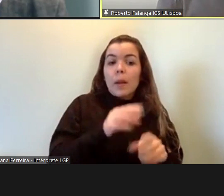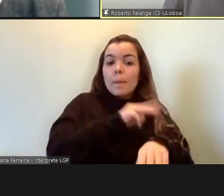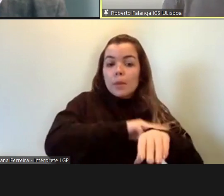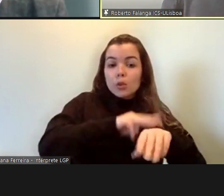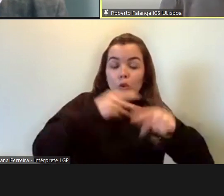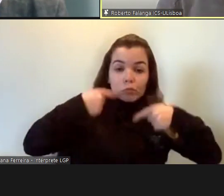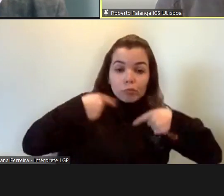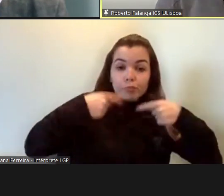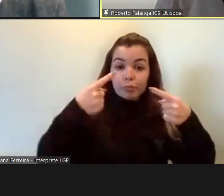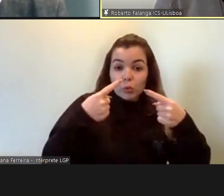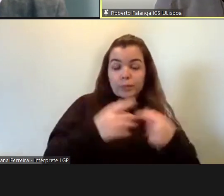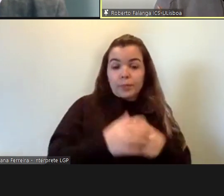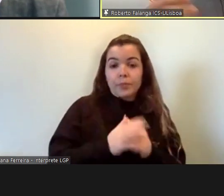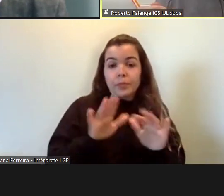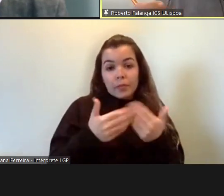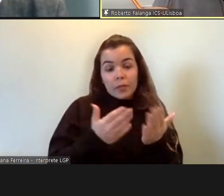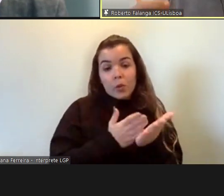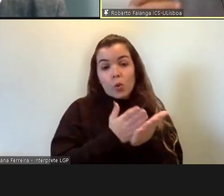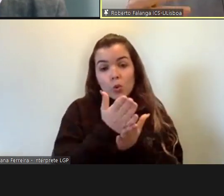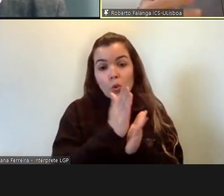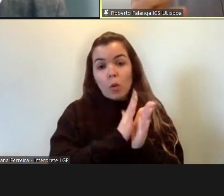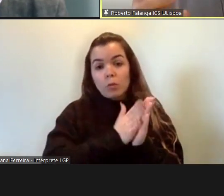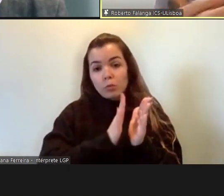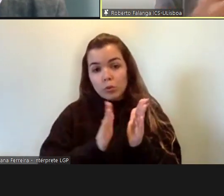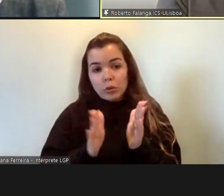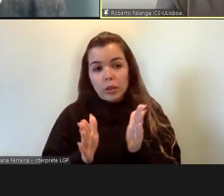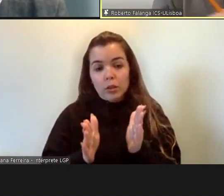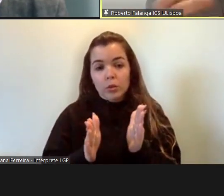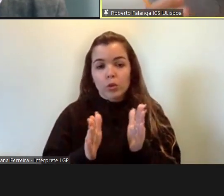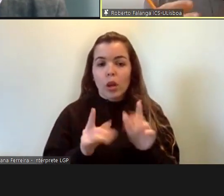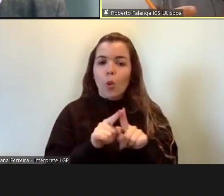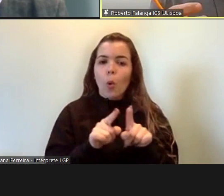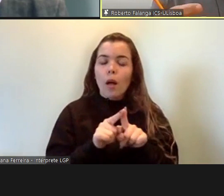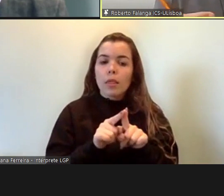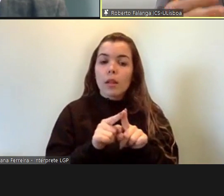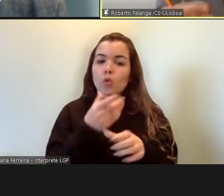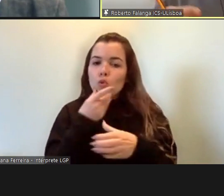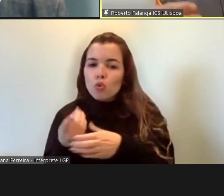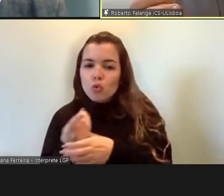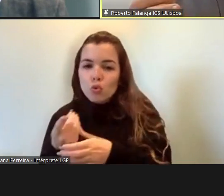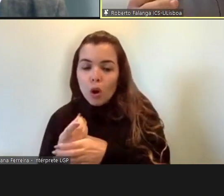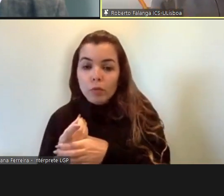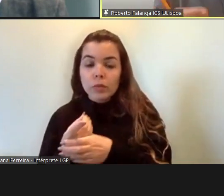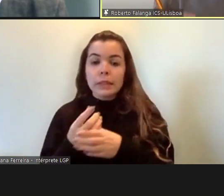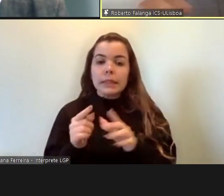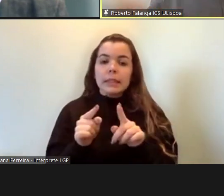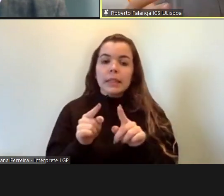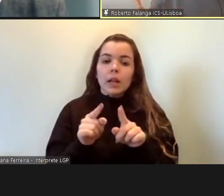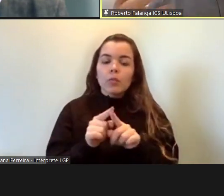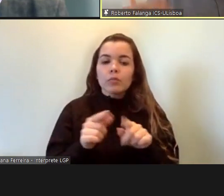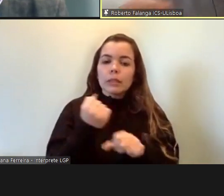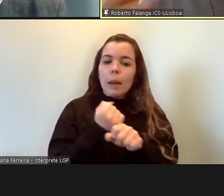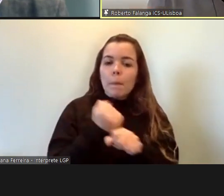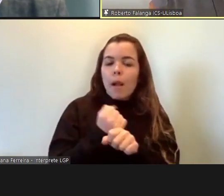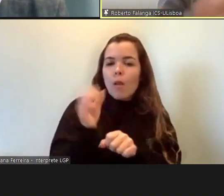seja, continuam a ser processos isolados, processos que funcionam de uma forma, como